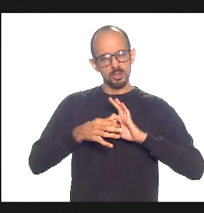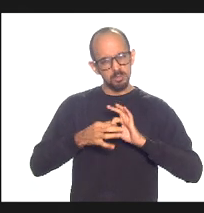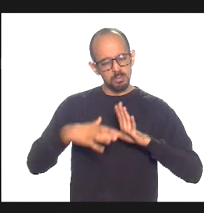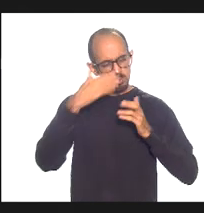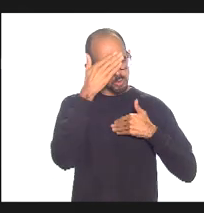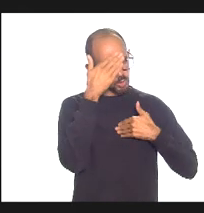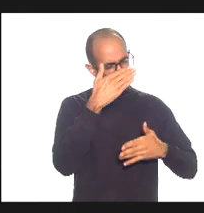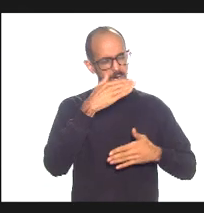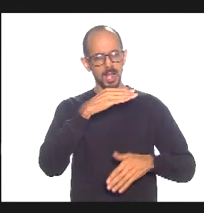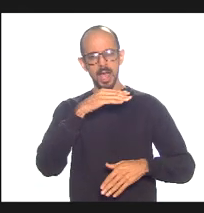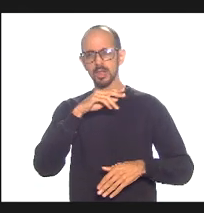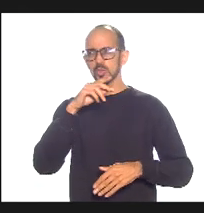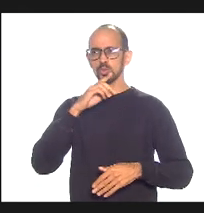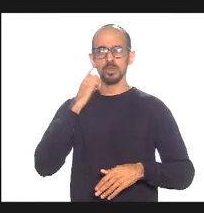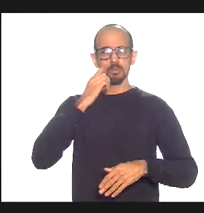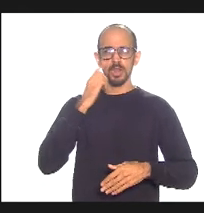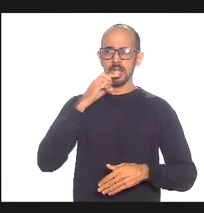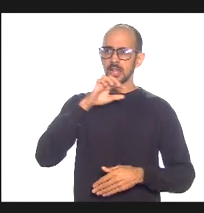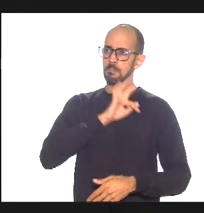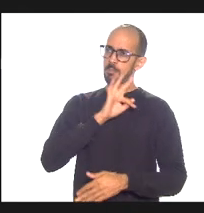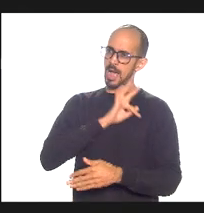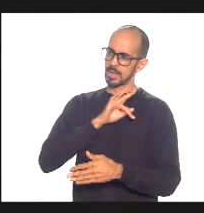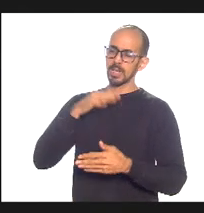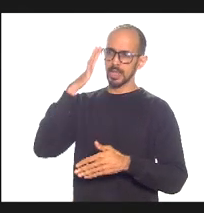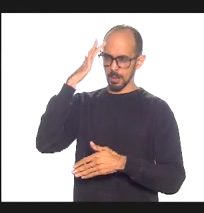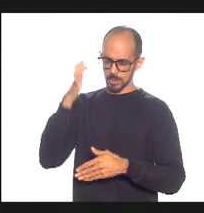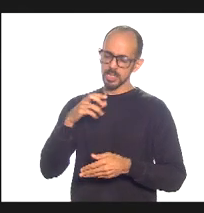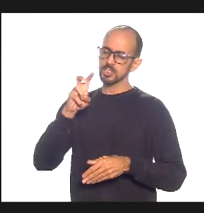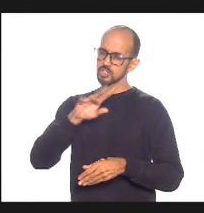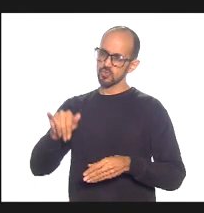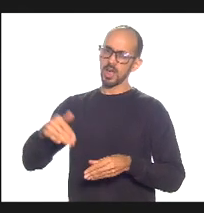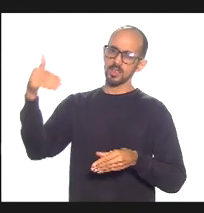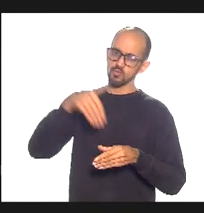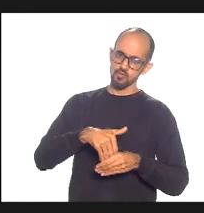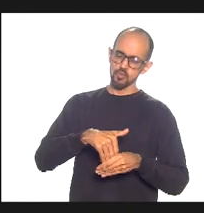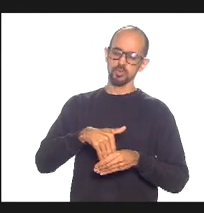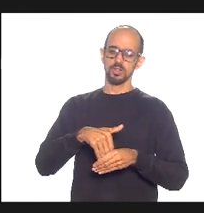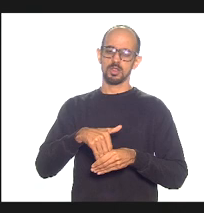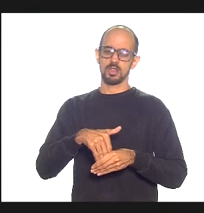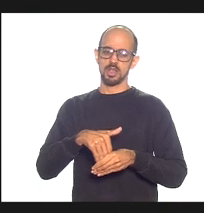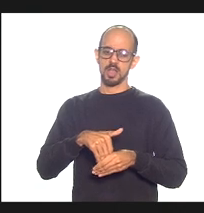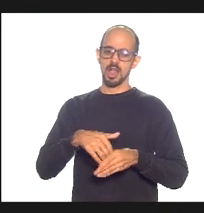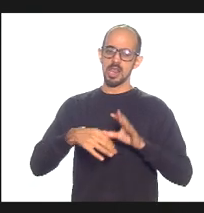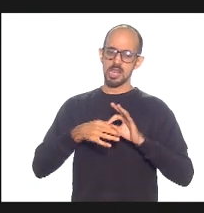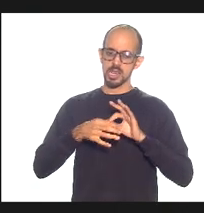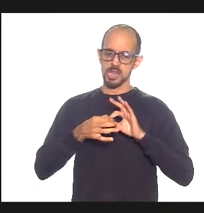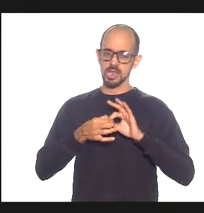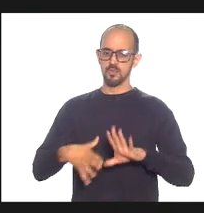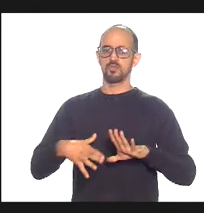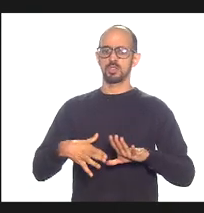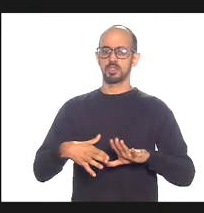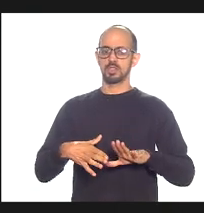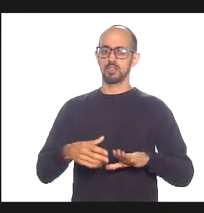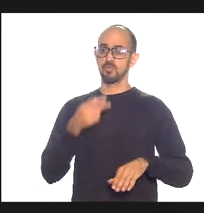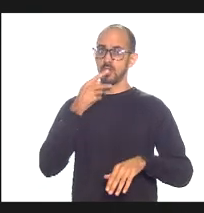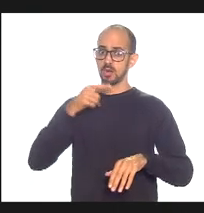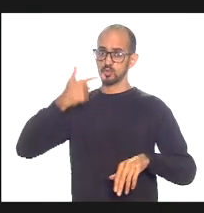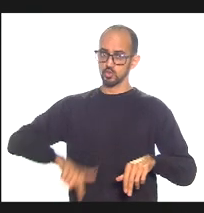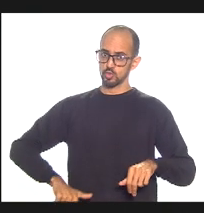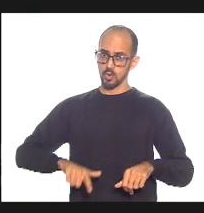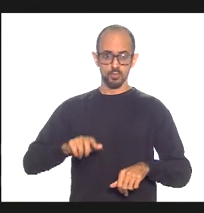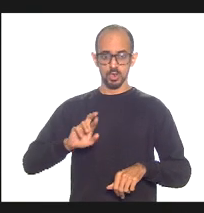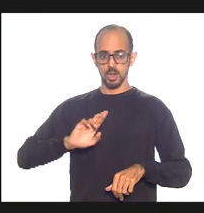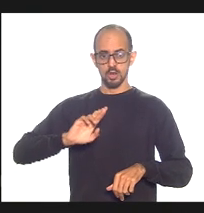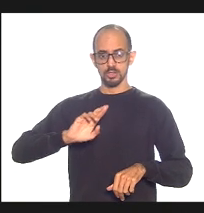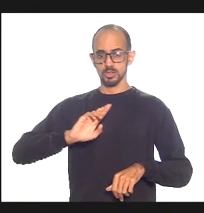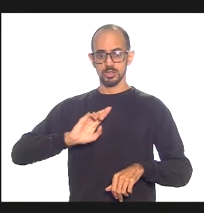deputada Marta, e quero dizer que amanhã estaremos fazendo o nosso voto independente e reafirmo que nós não somos base do